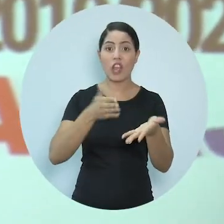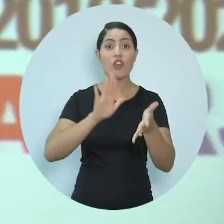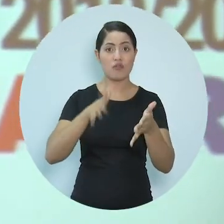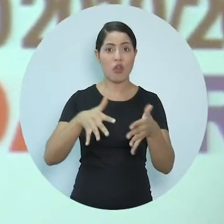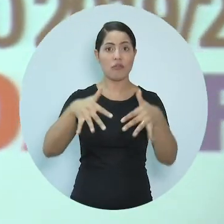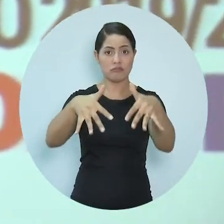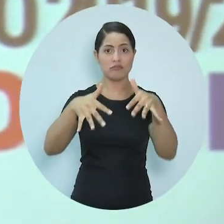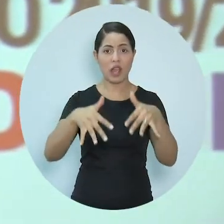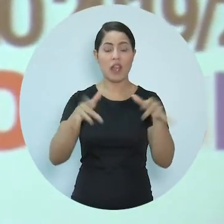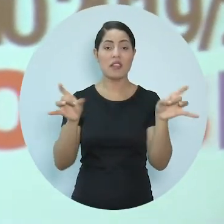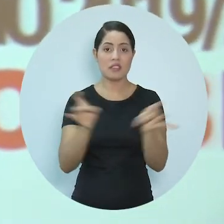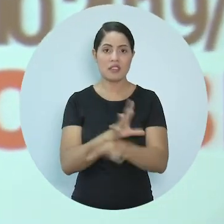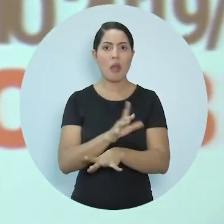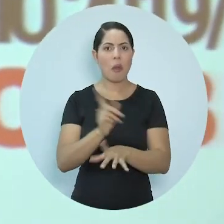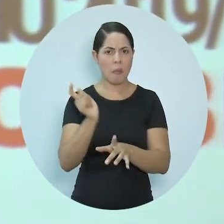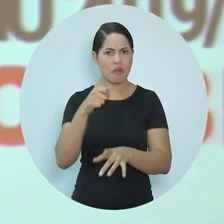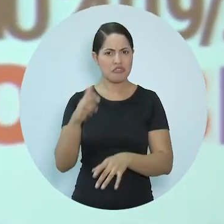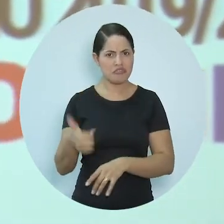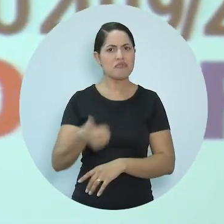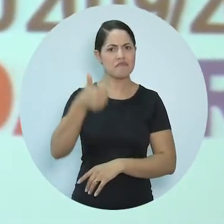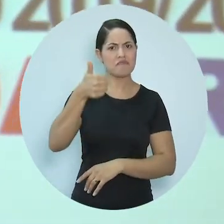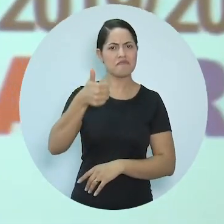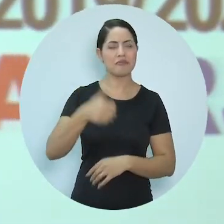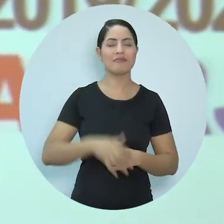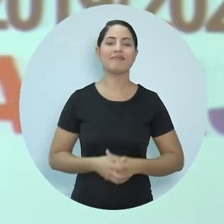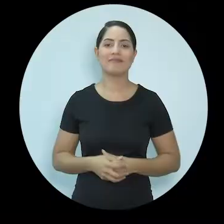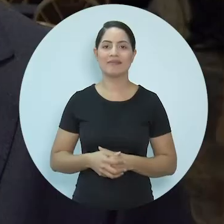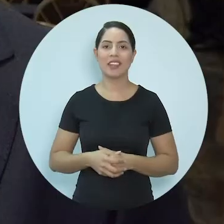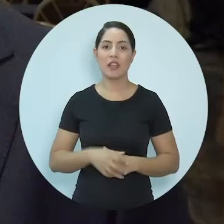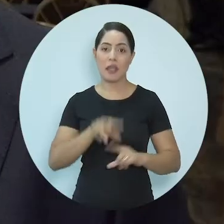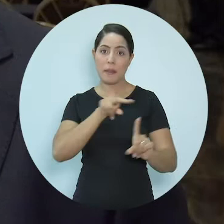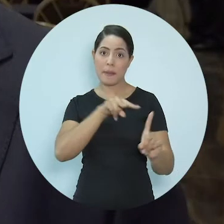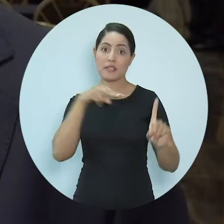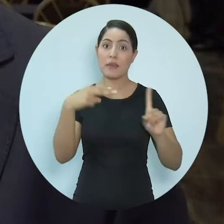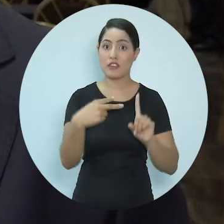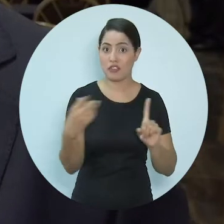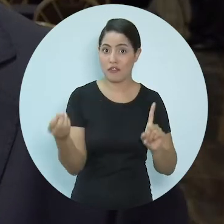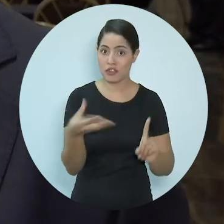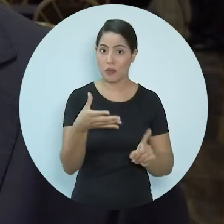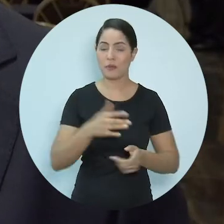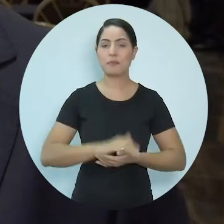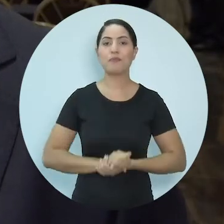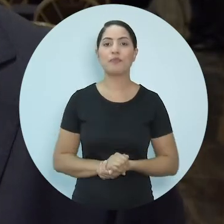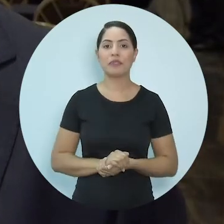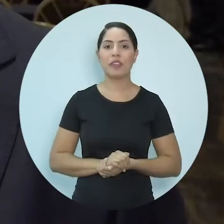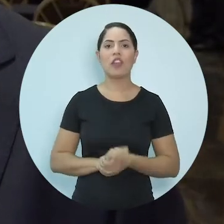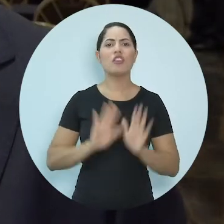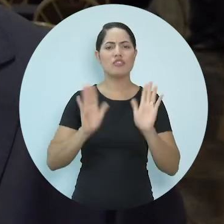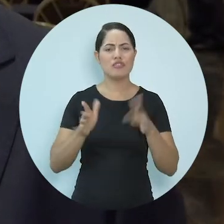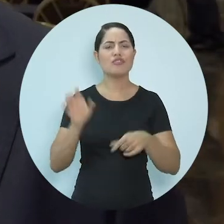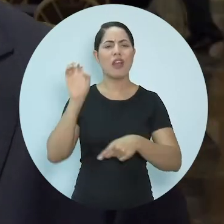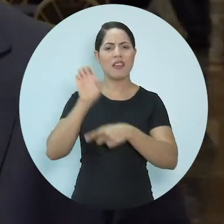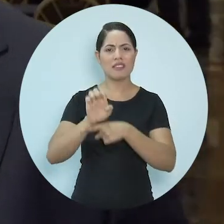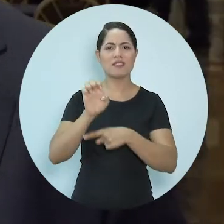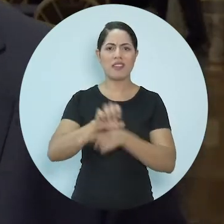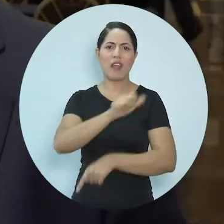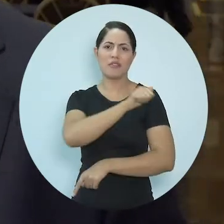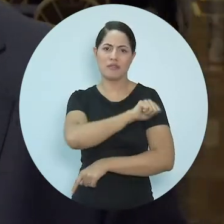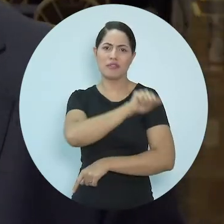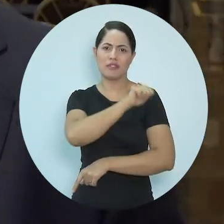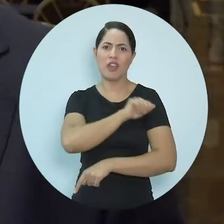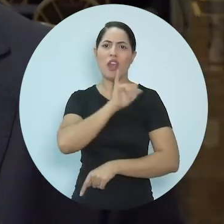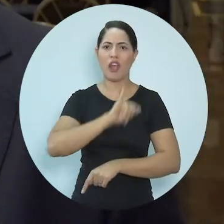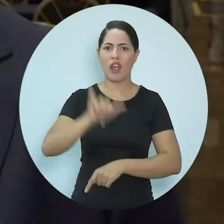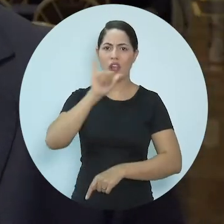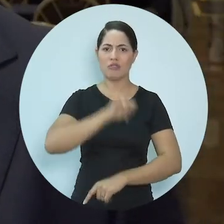com pontos positivos e novas perspectivas. Nós tratamos dos assuntos que afligem a advocacia do Estado do Rio de Janeiro. O problema da